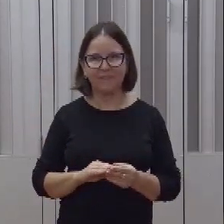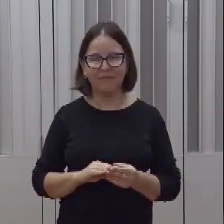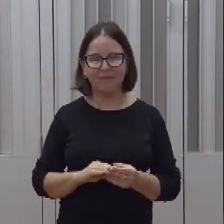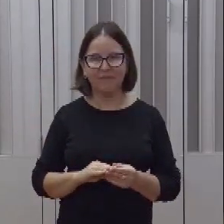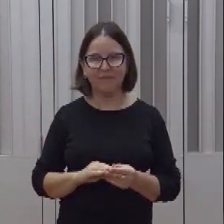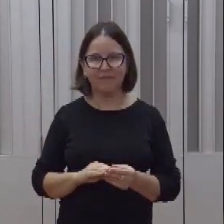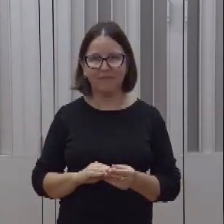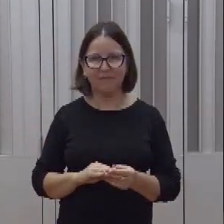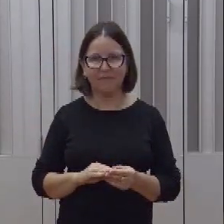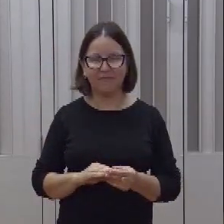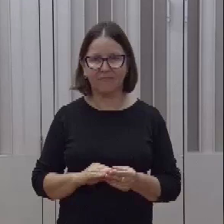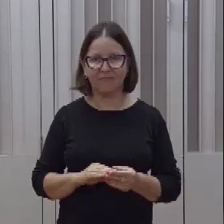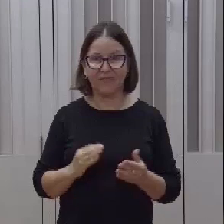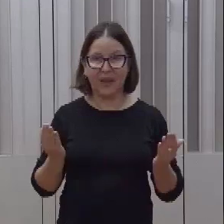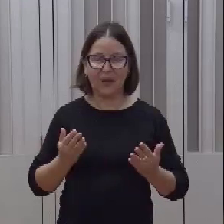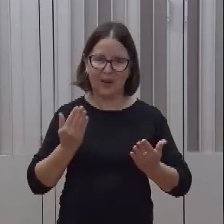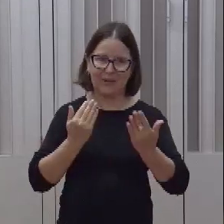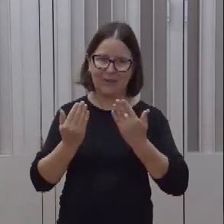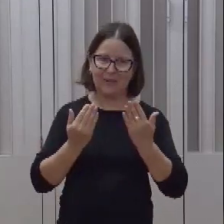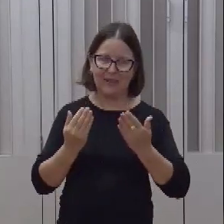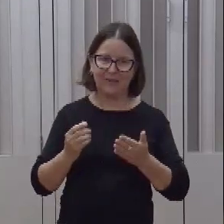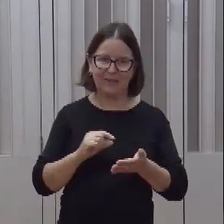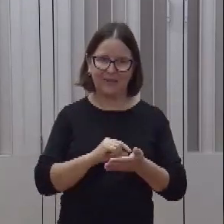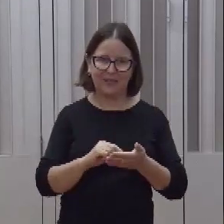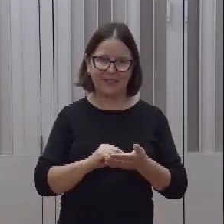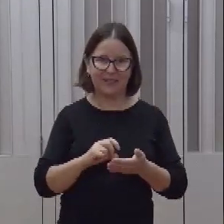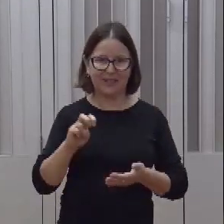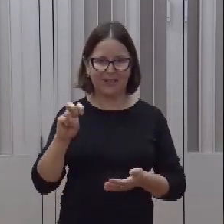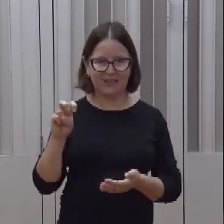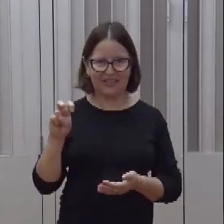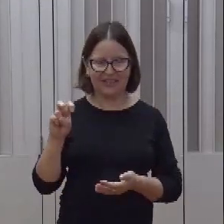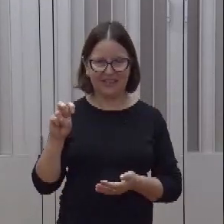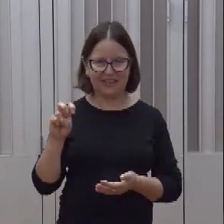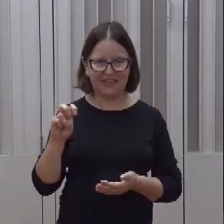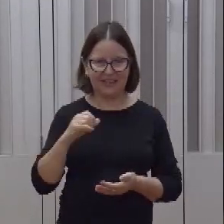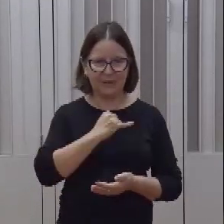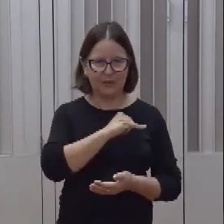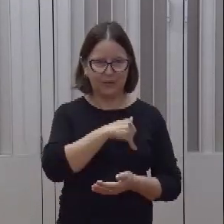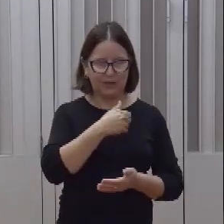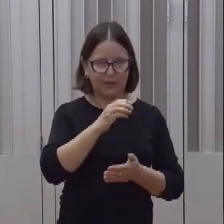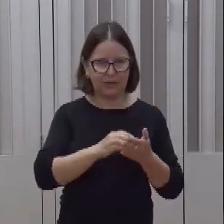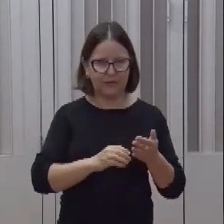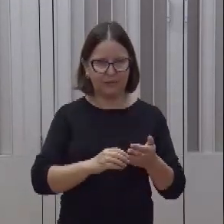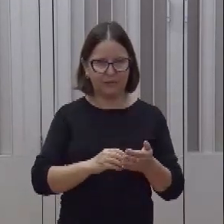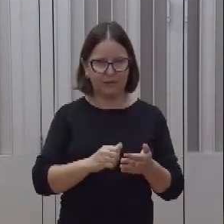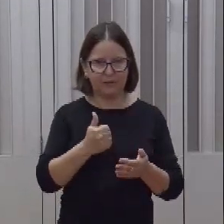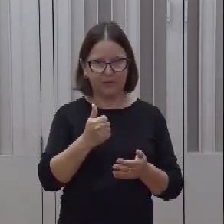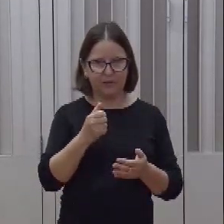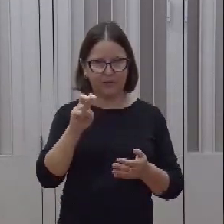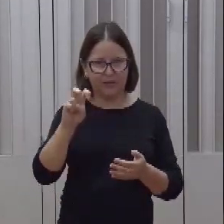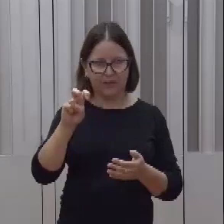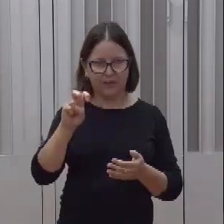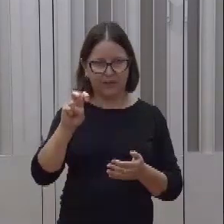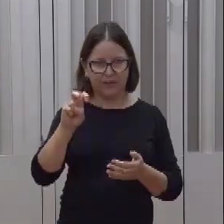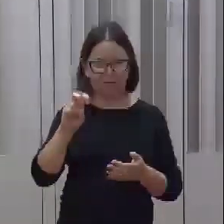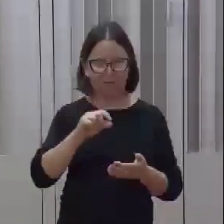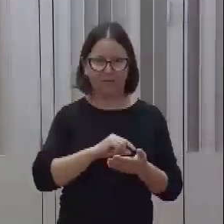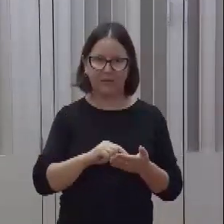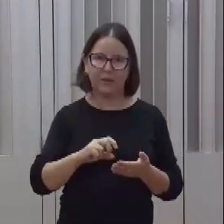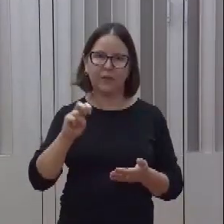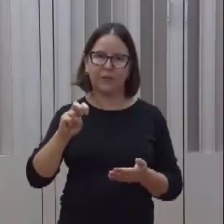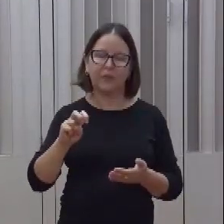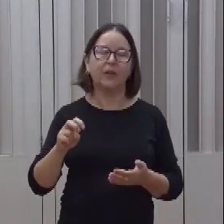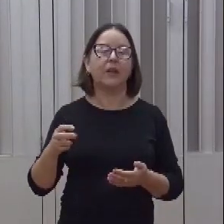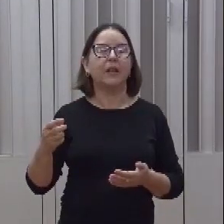vamos agora comparar. Ele disse aqui no versículo 5, João 15, 5. De novo ele repete